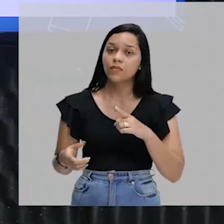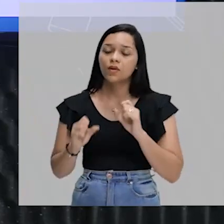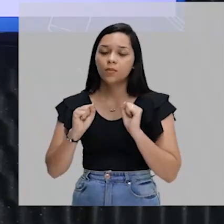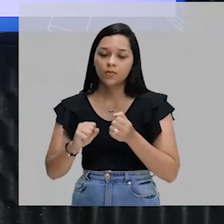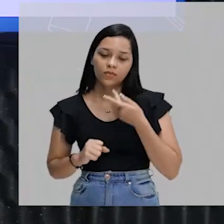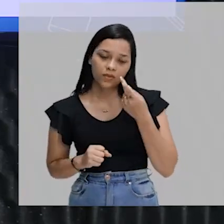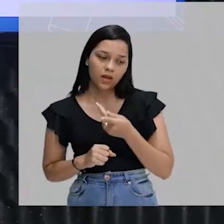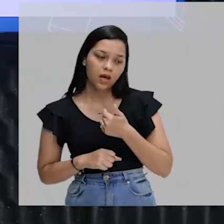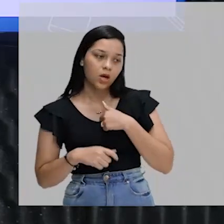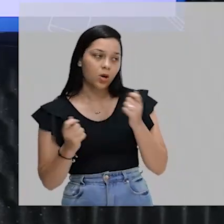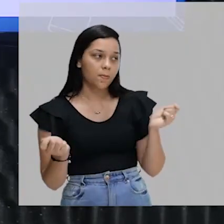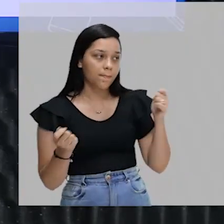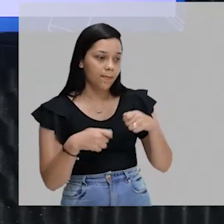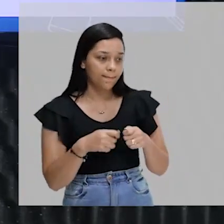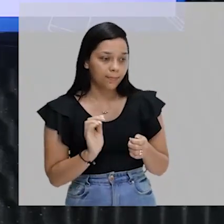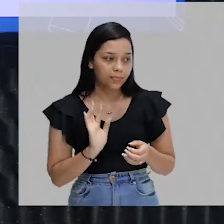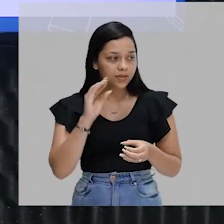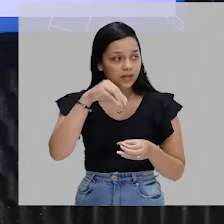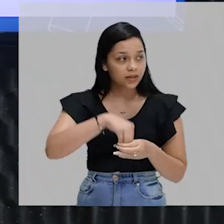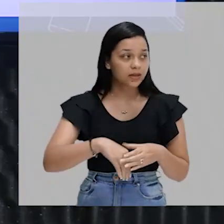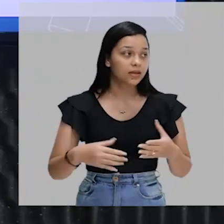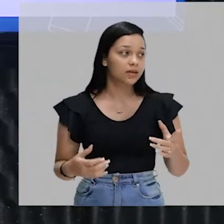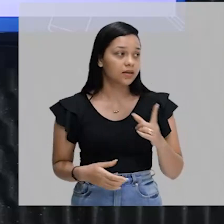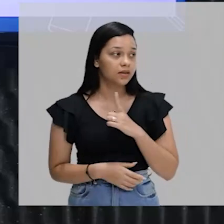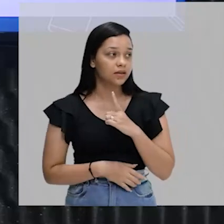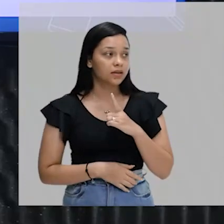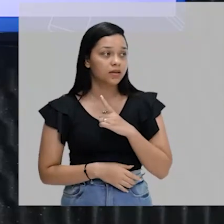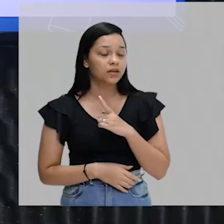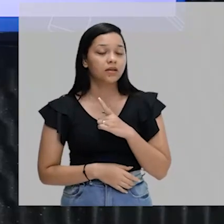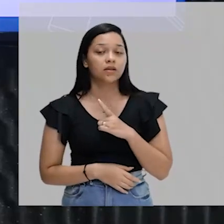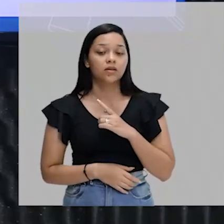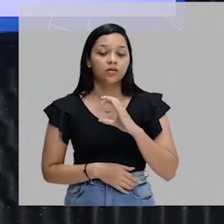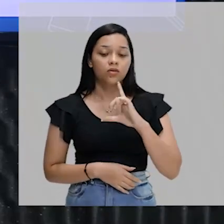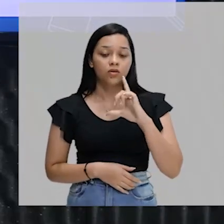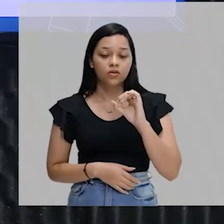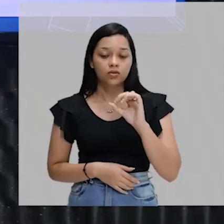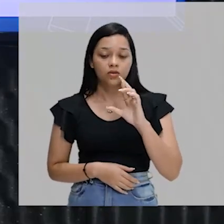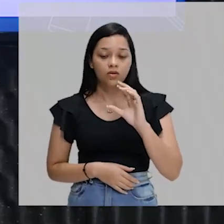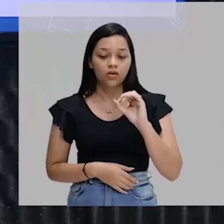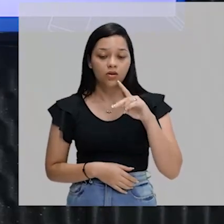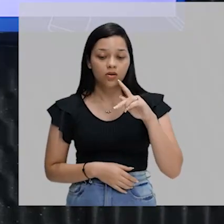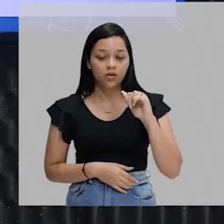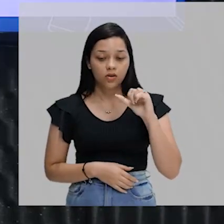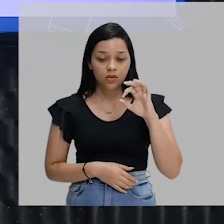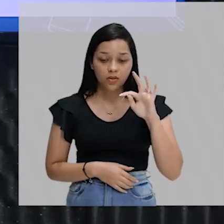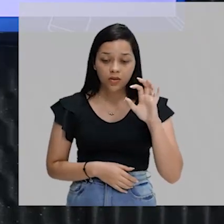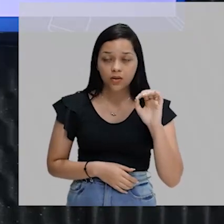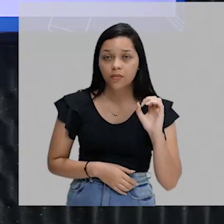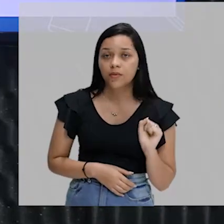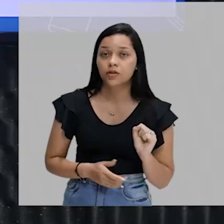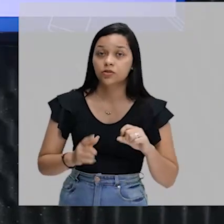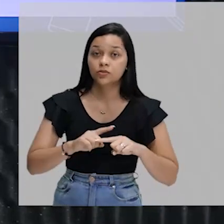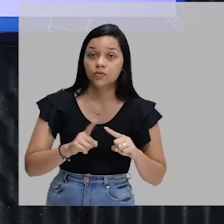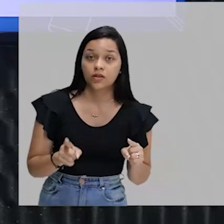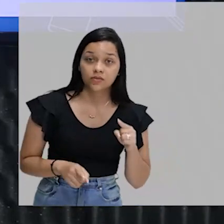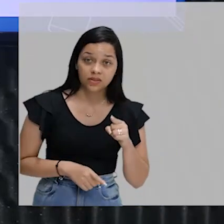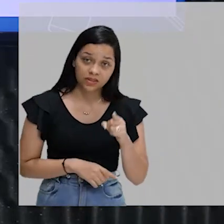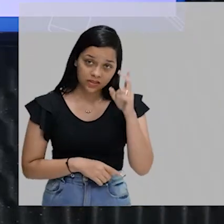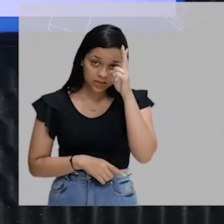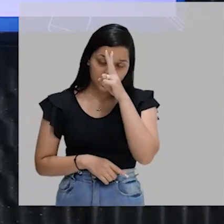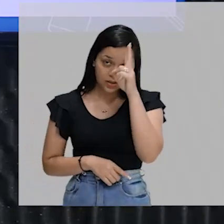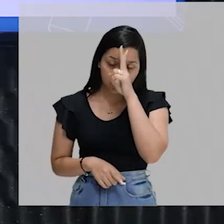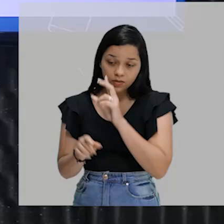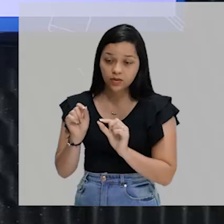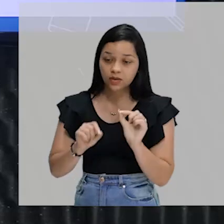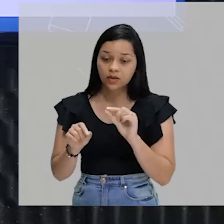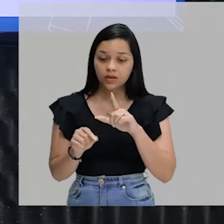assim, eu poderia inserir esses transgenes nos cloroplastos das leveduras. Mas aí você lembra que